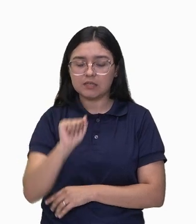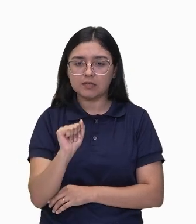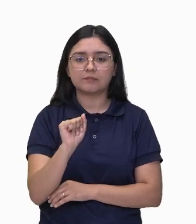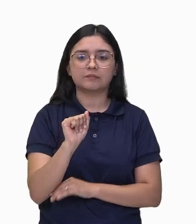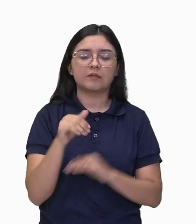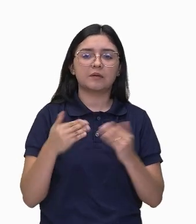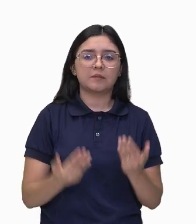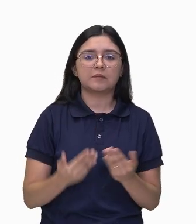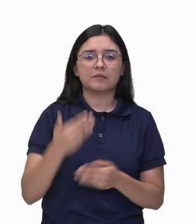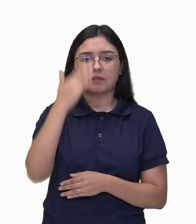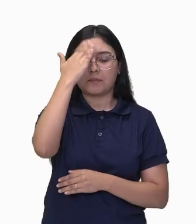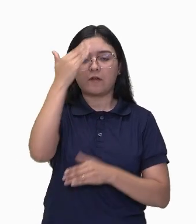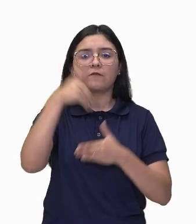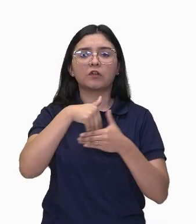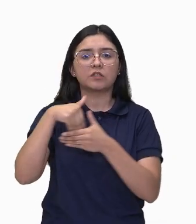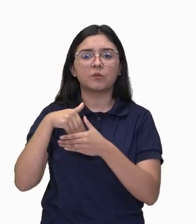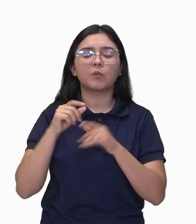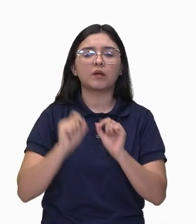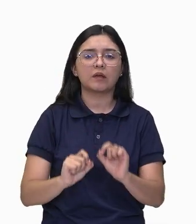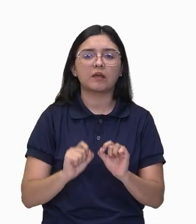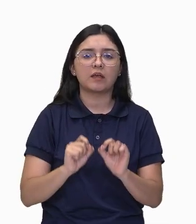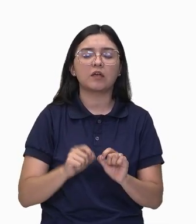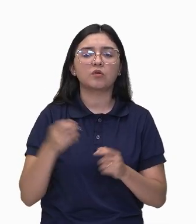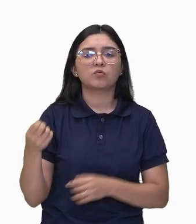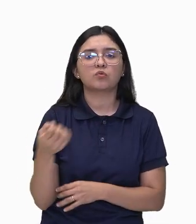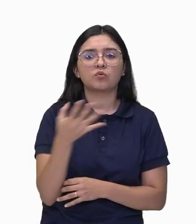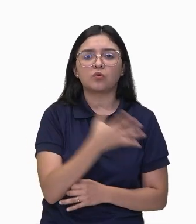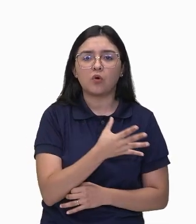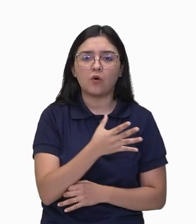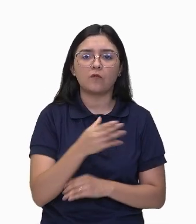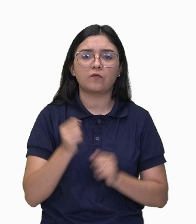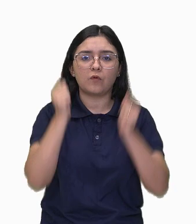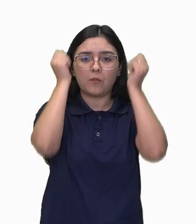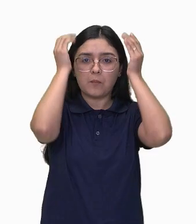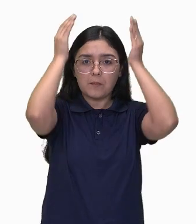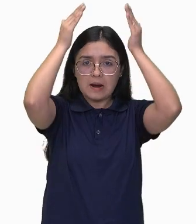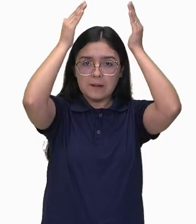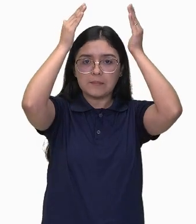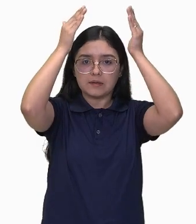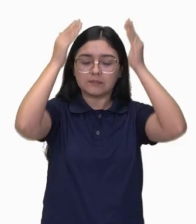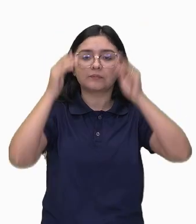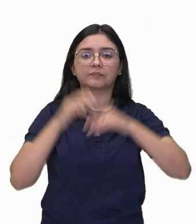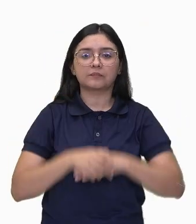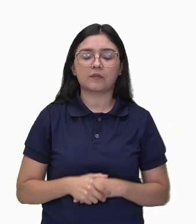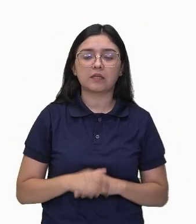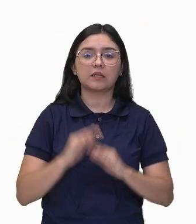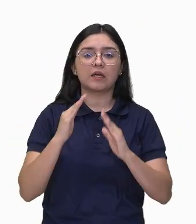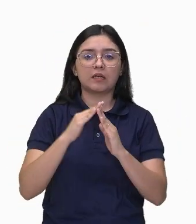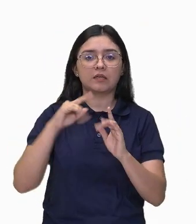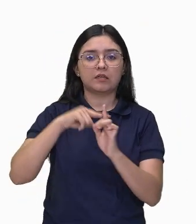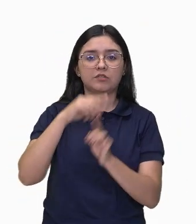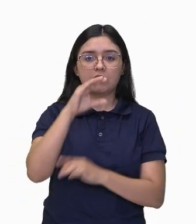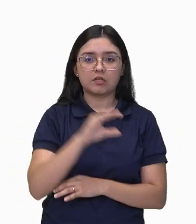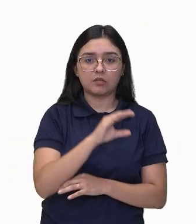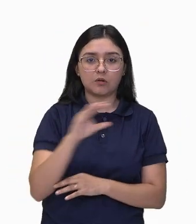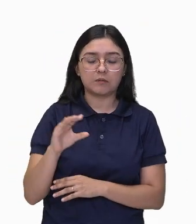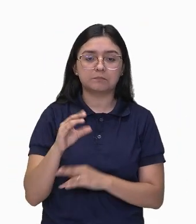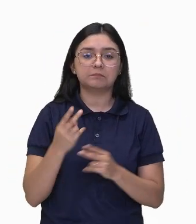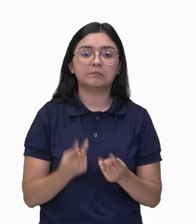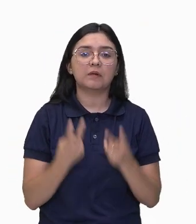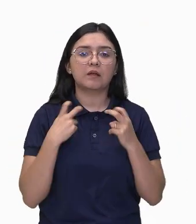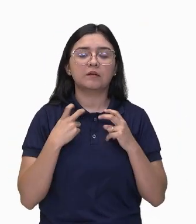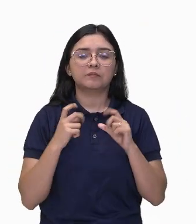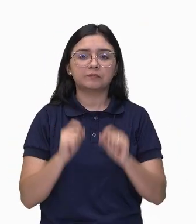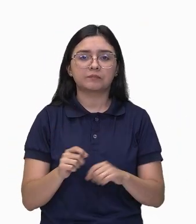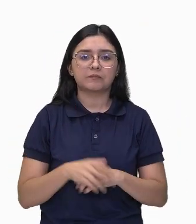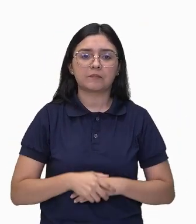aí a votação para saber quem vai ser o novo Papa da Igreja Católica. Então, percebam aí, né, que muitos papas também